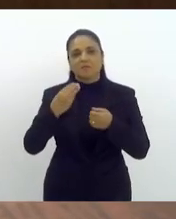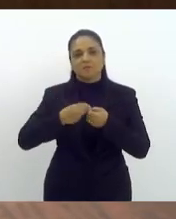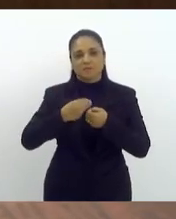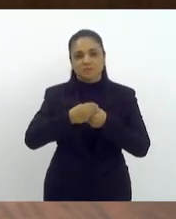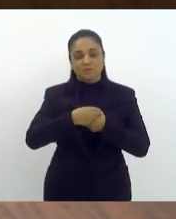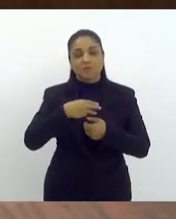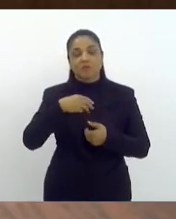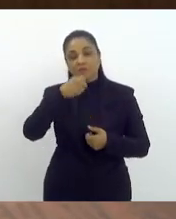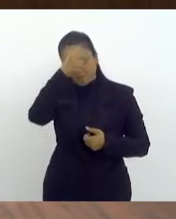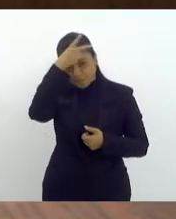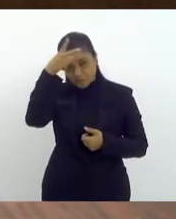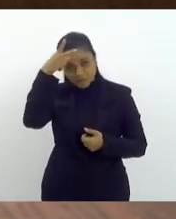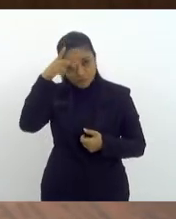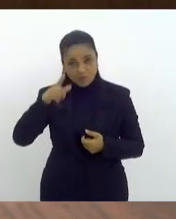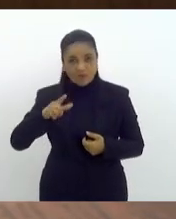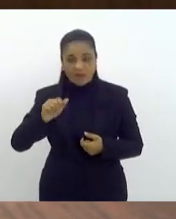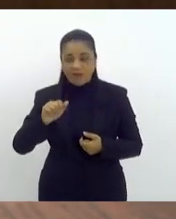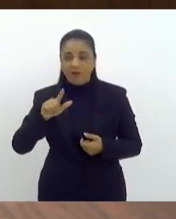prefeitura